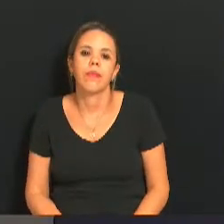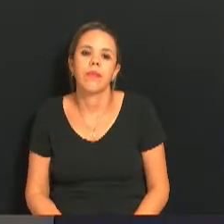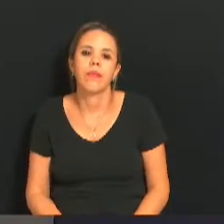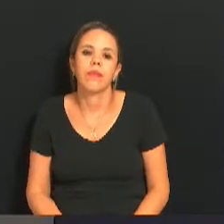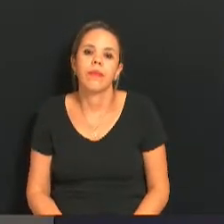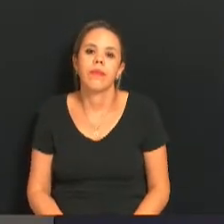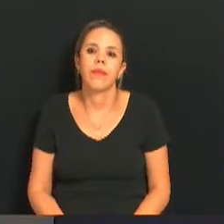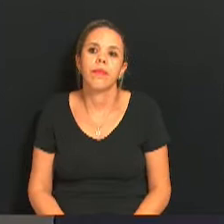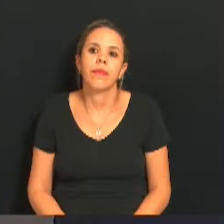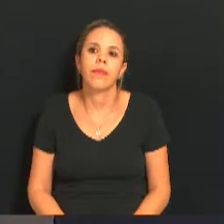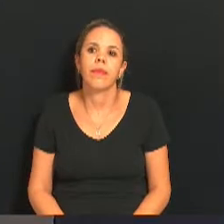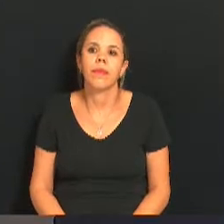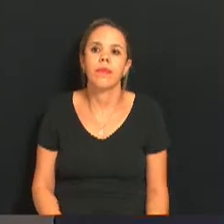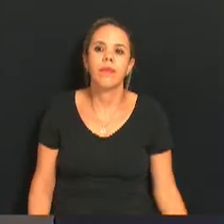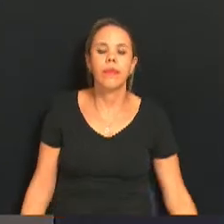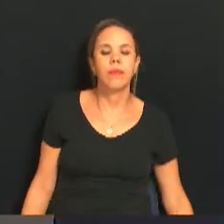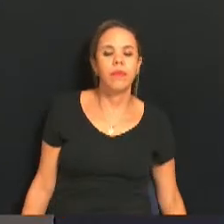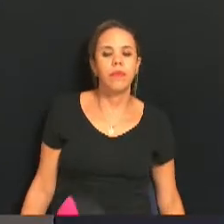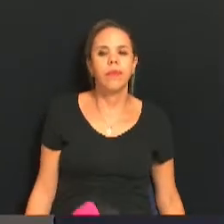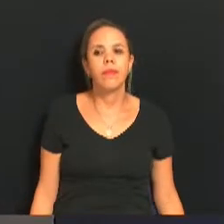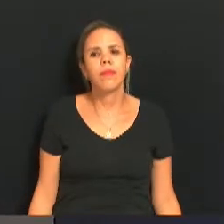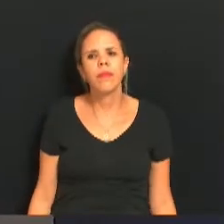temperatura de